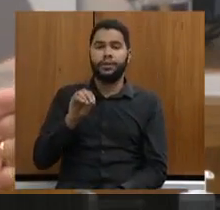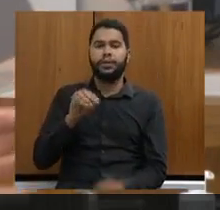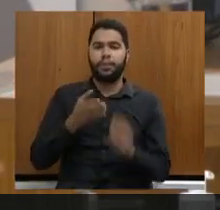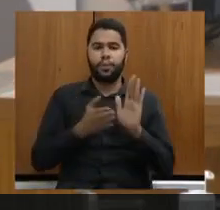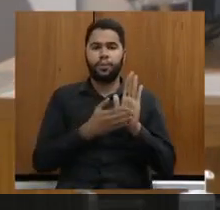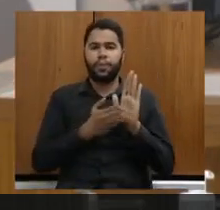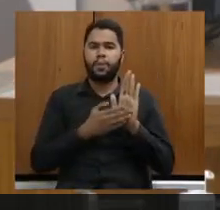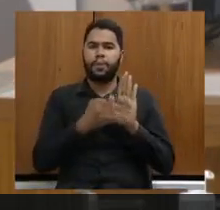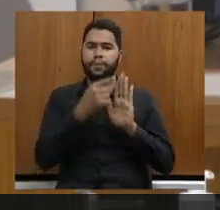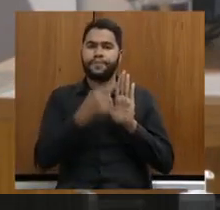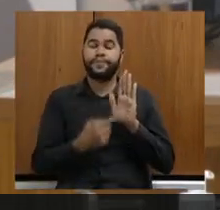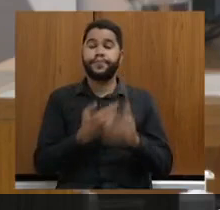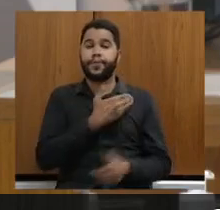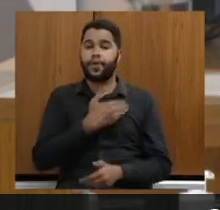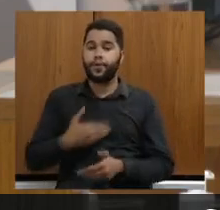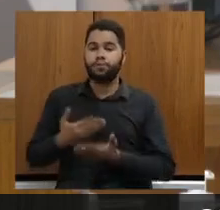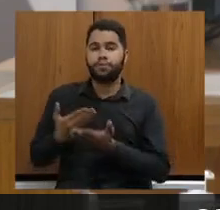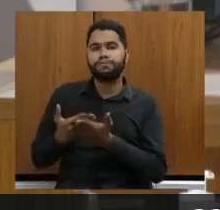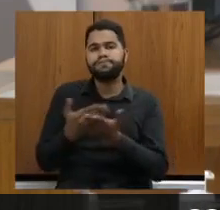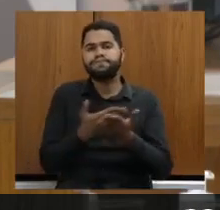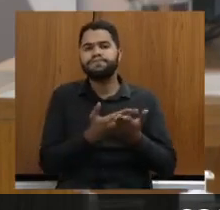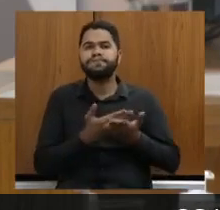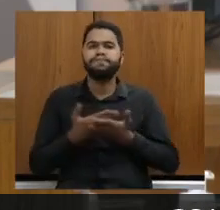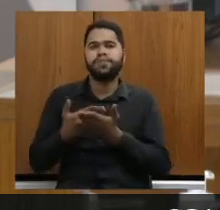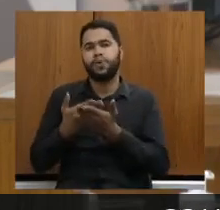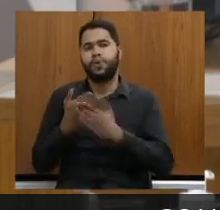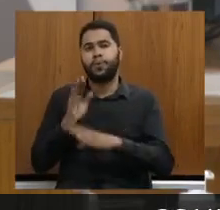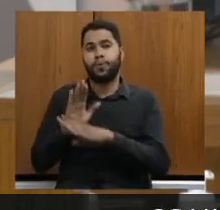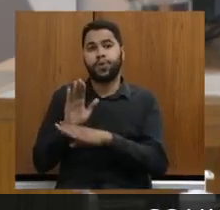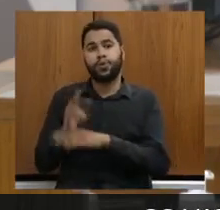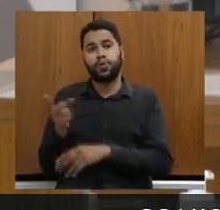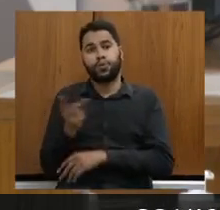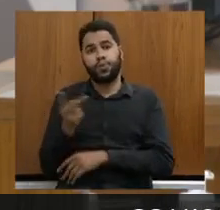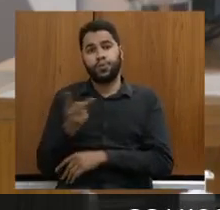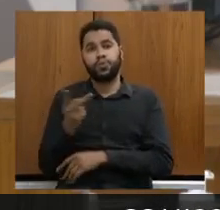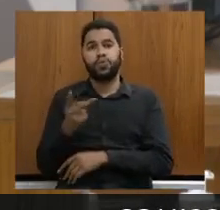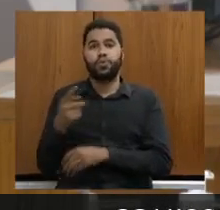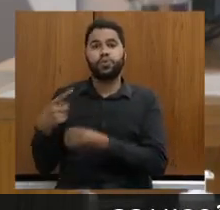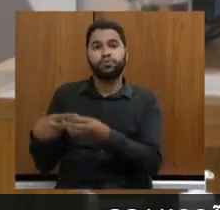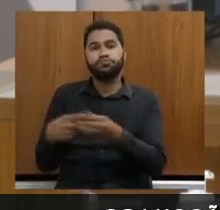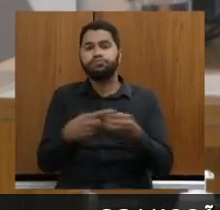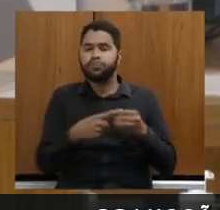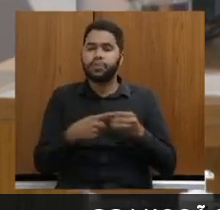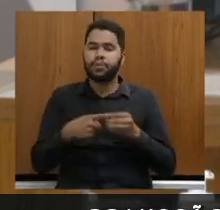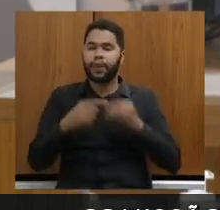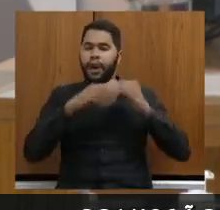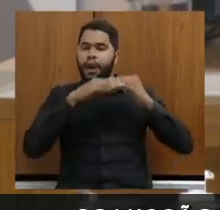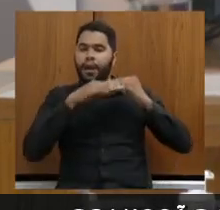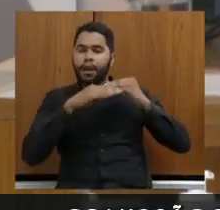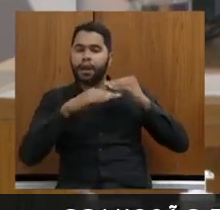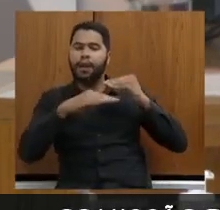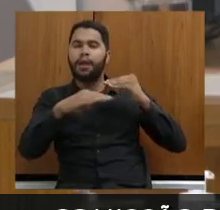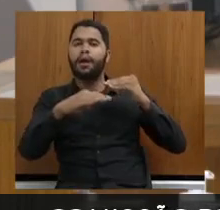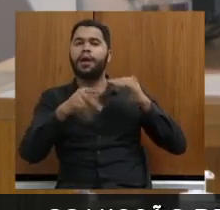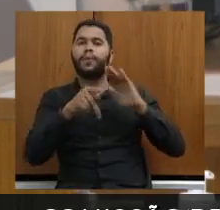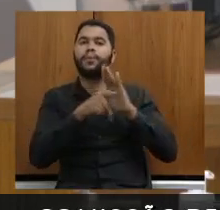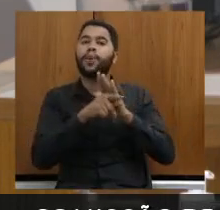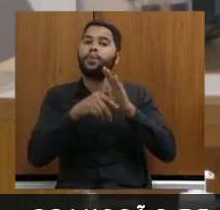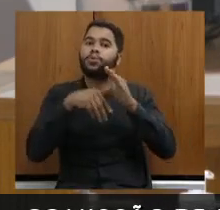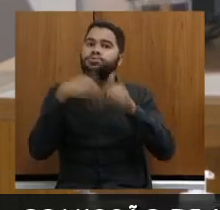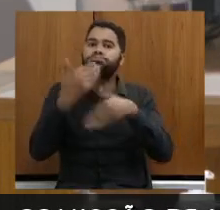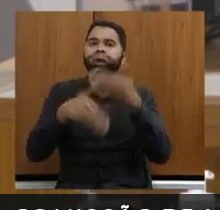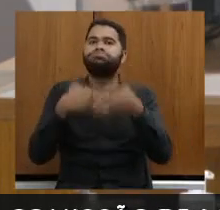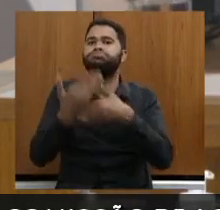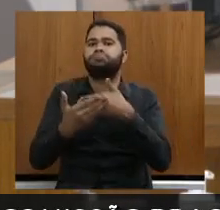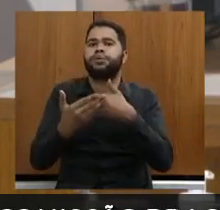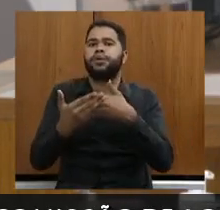essa proposta e o Governo está estudando uma ajuda os dois municípios para pavimentar esse resto que falta seria o caminho do Progresso